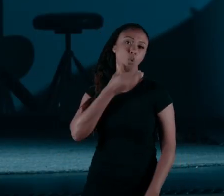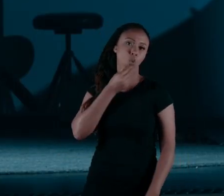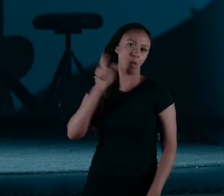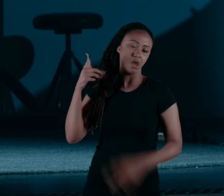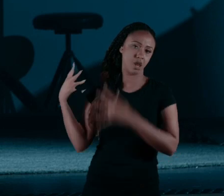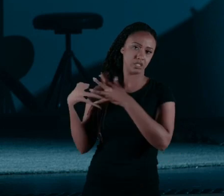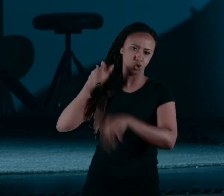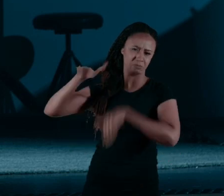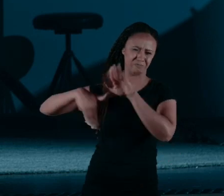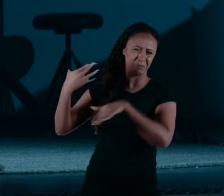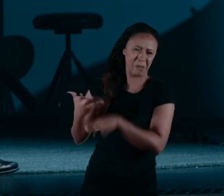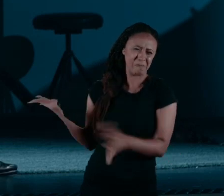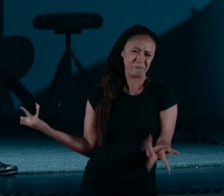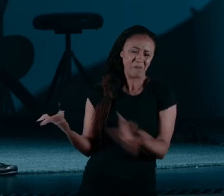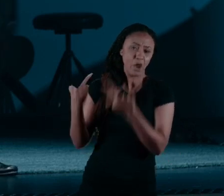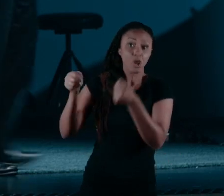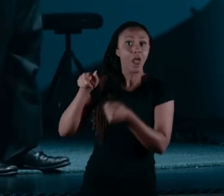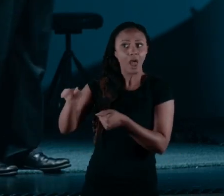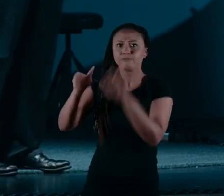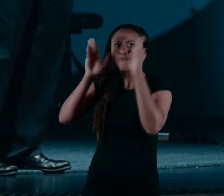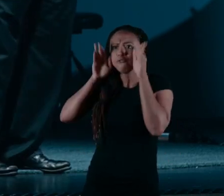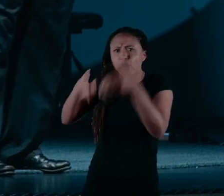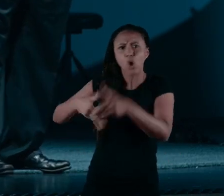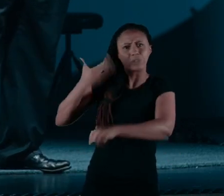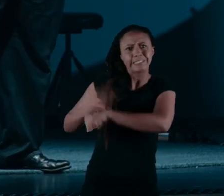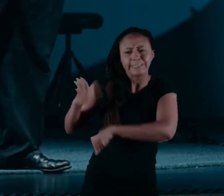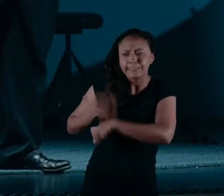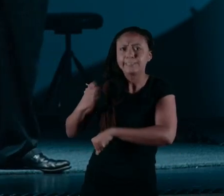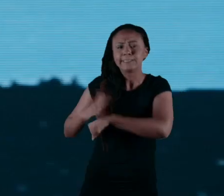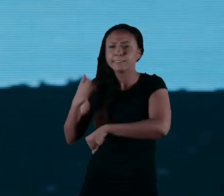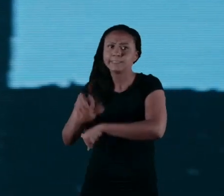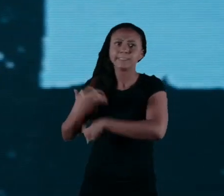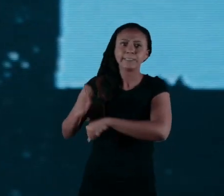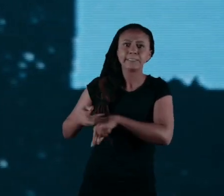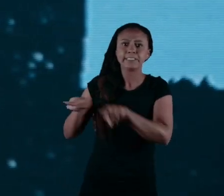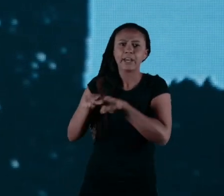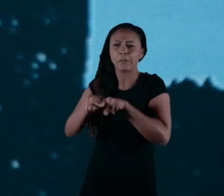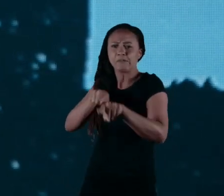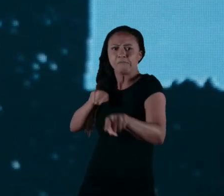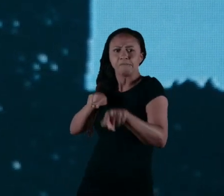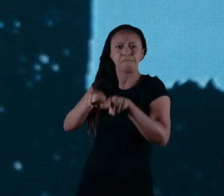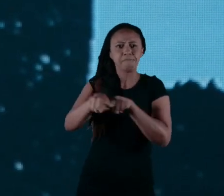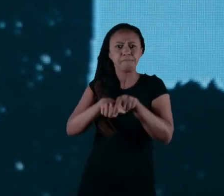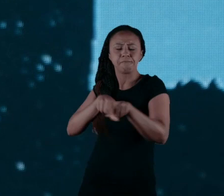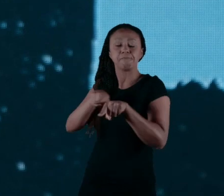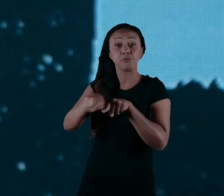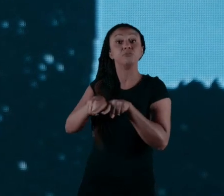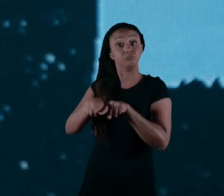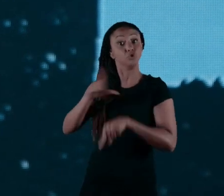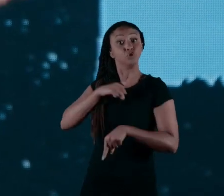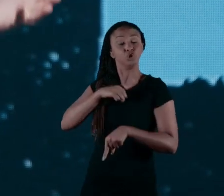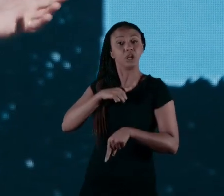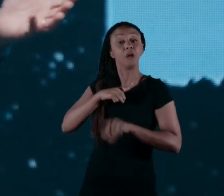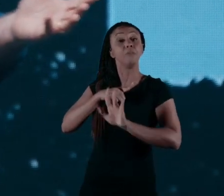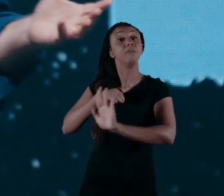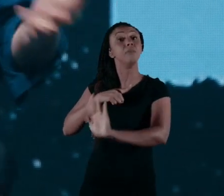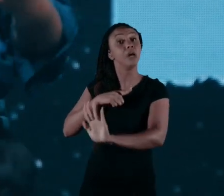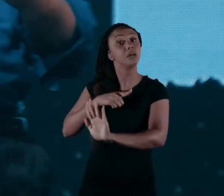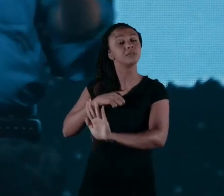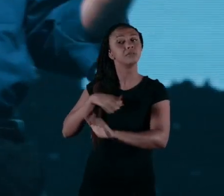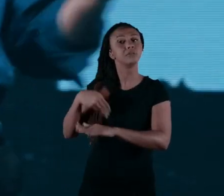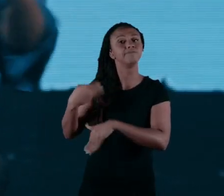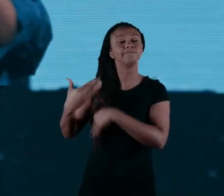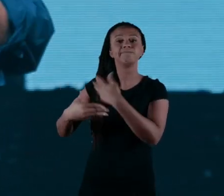dúvida alguma, era muito focado, tanto nos treinamentos quanto também nas competições, chegou um momento que